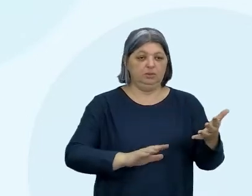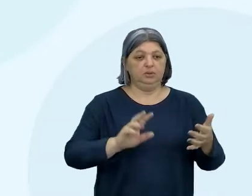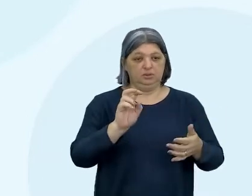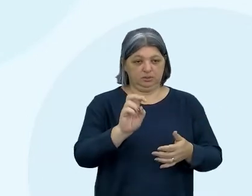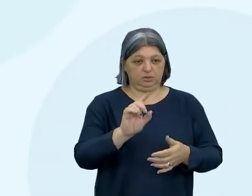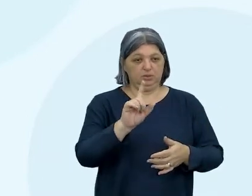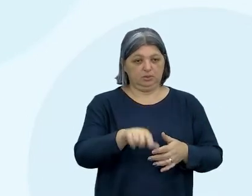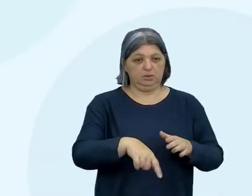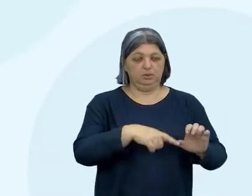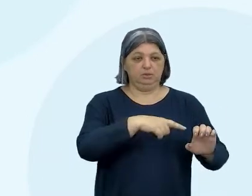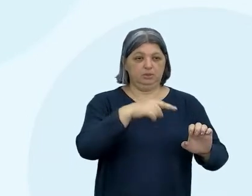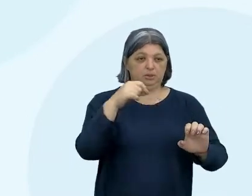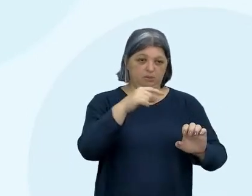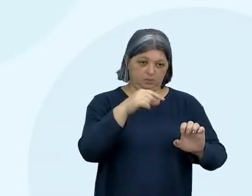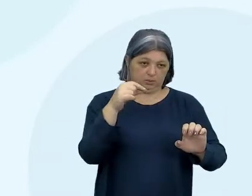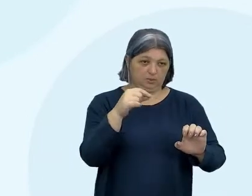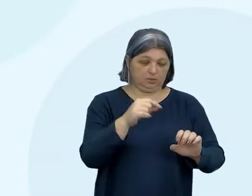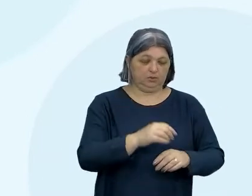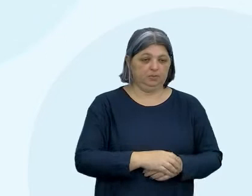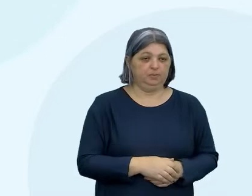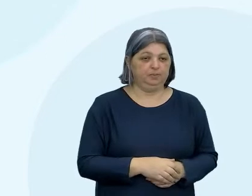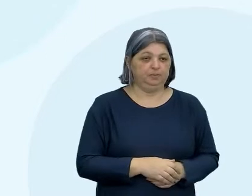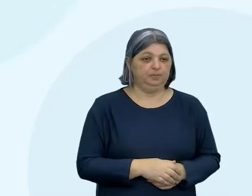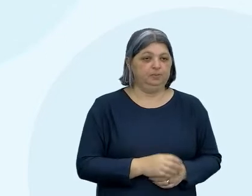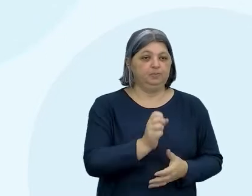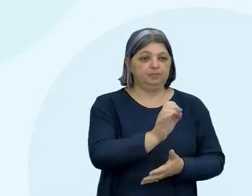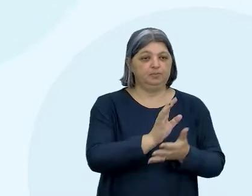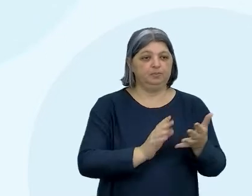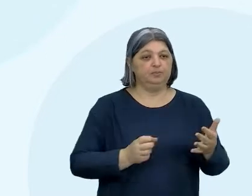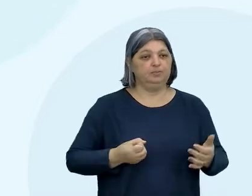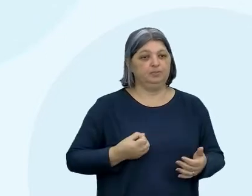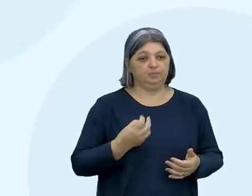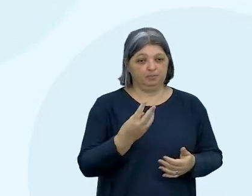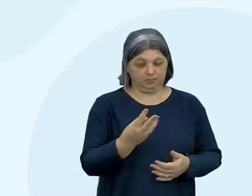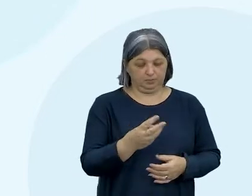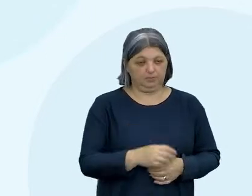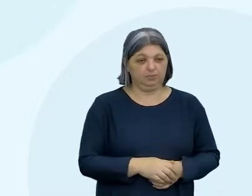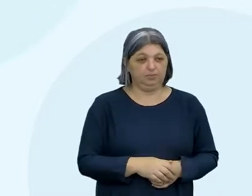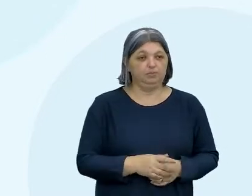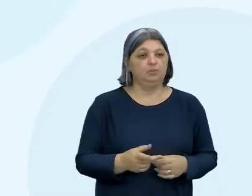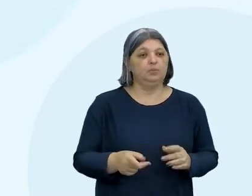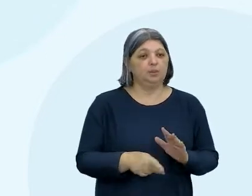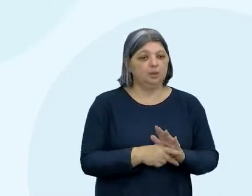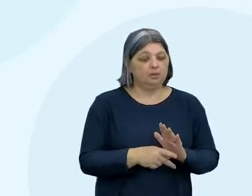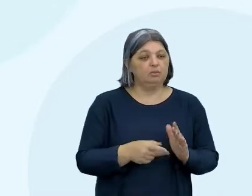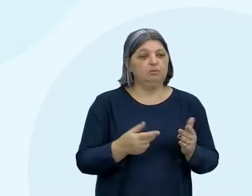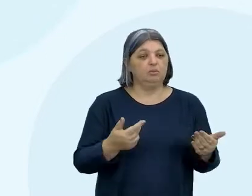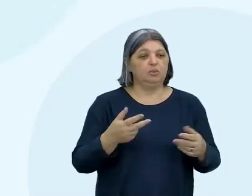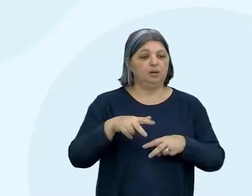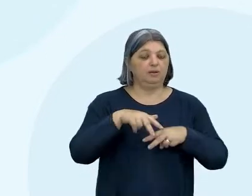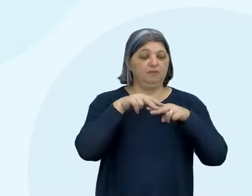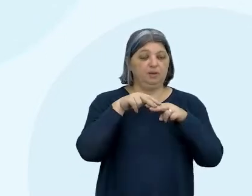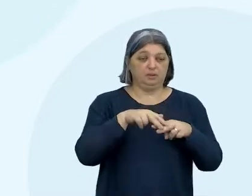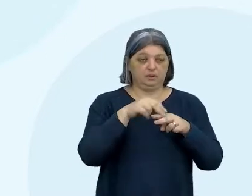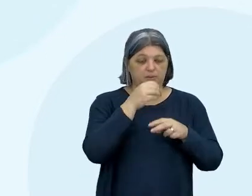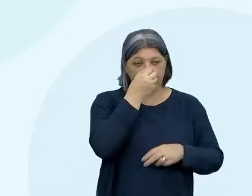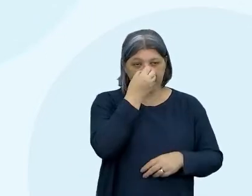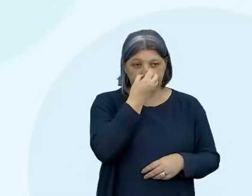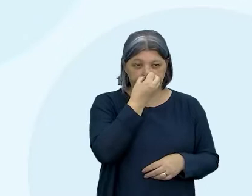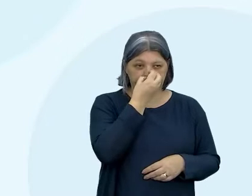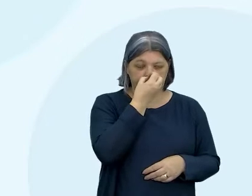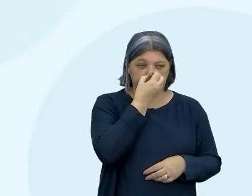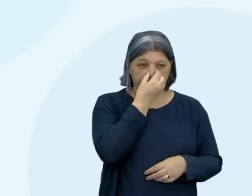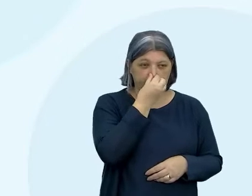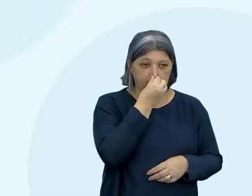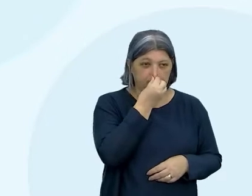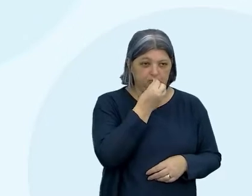o empreendedorismo. Então, vamos lá para a atividade 3. Como foi? Então, a gente vai fazer essa retomada. A retomada aí.